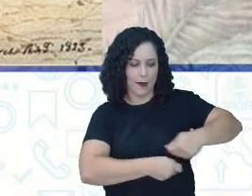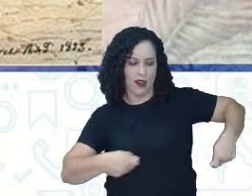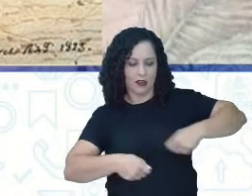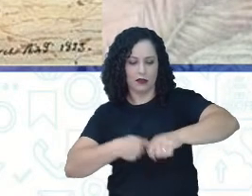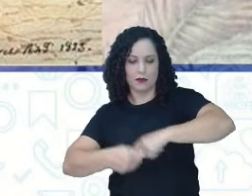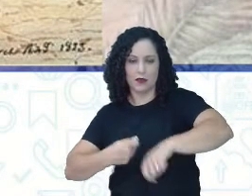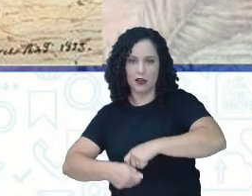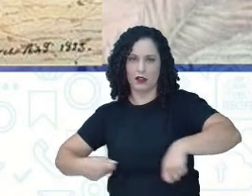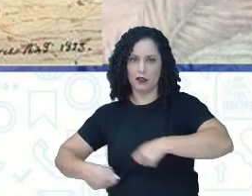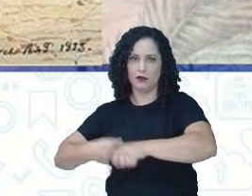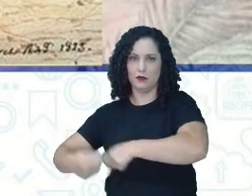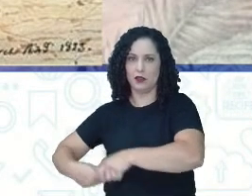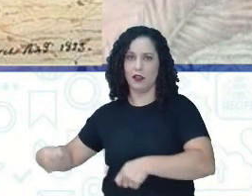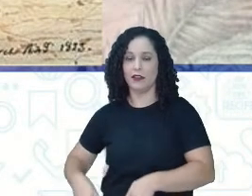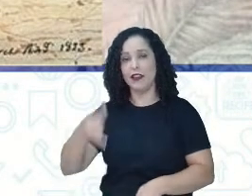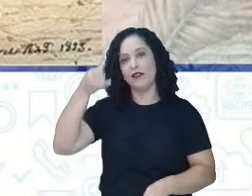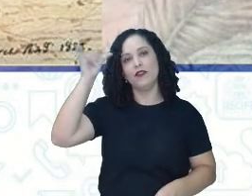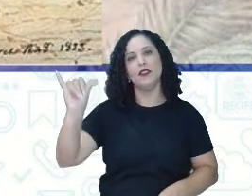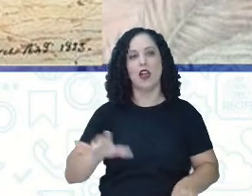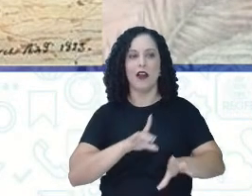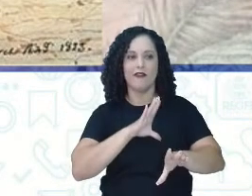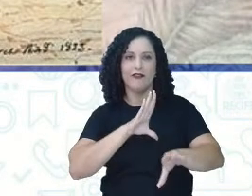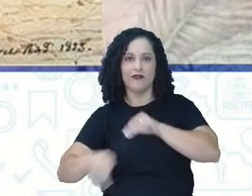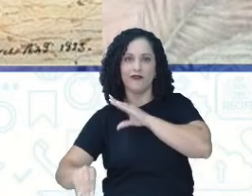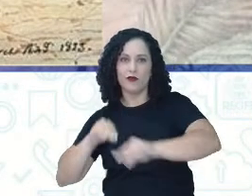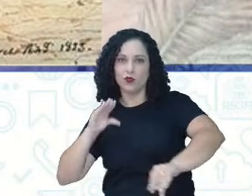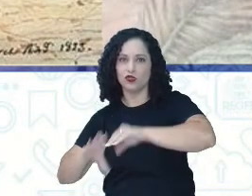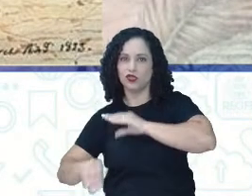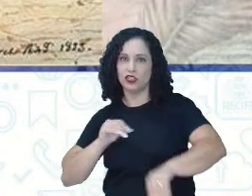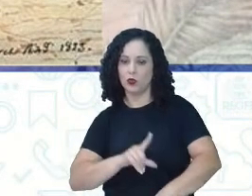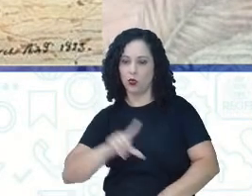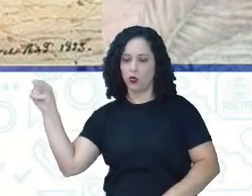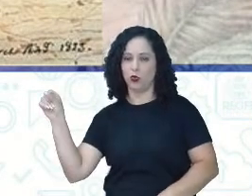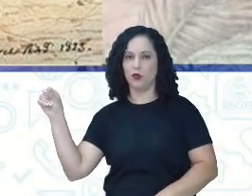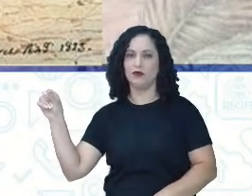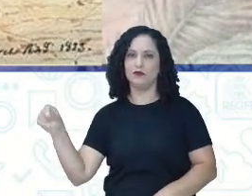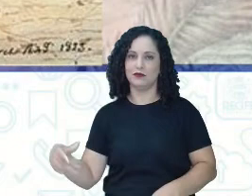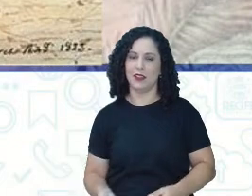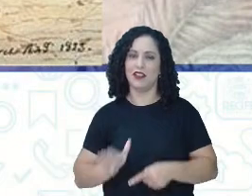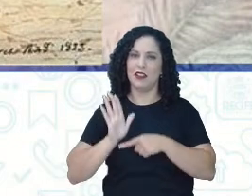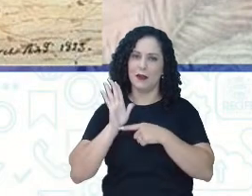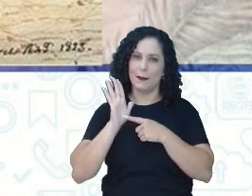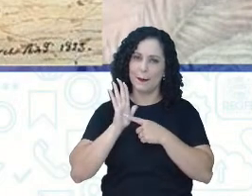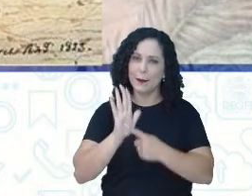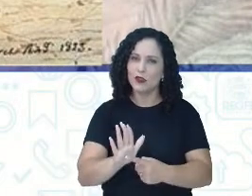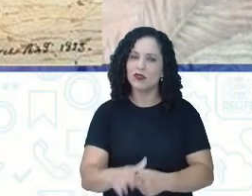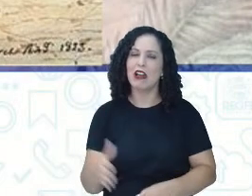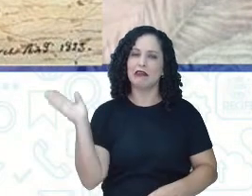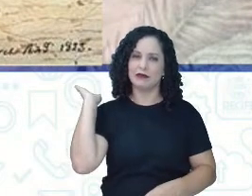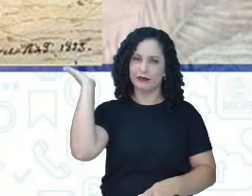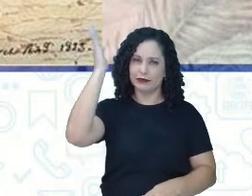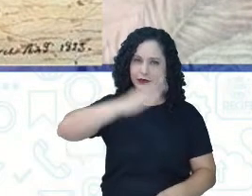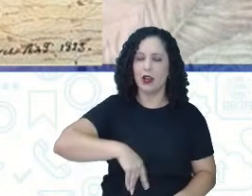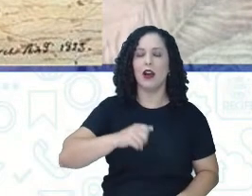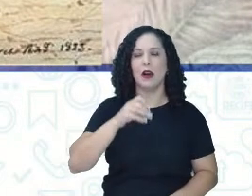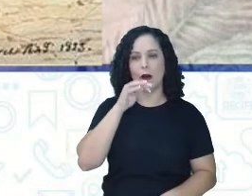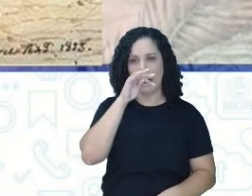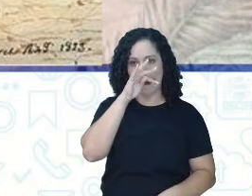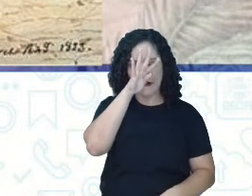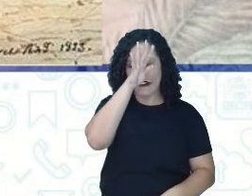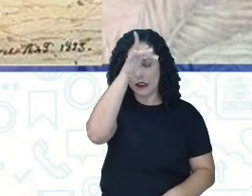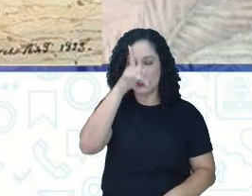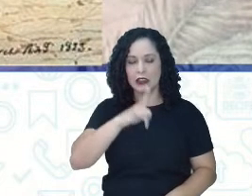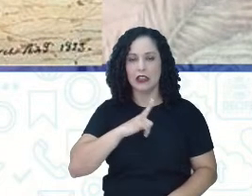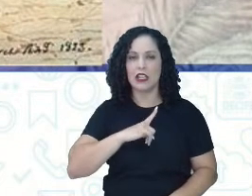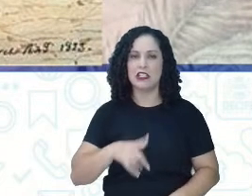do Senhor para evitar fugas, né? Então, mostra ao mesmo tempo essa crueldade, né, esse